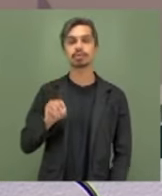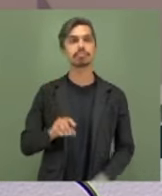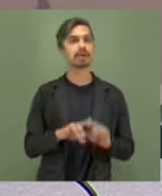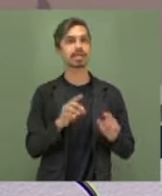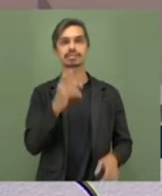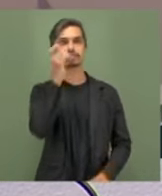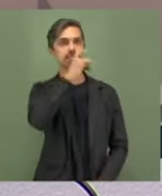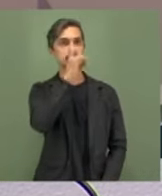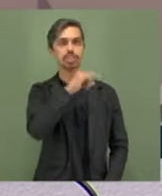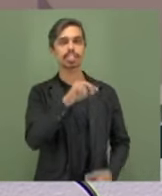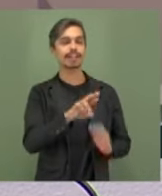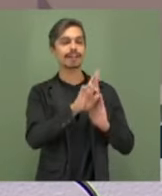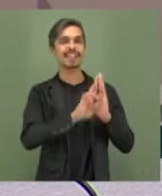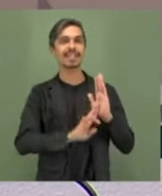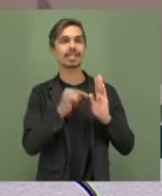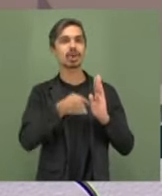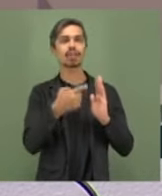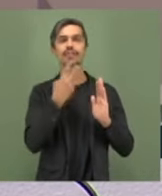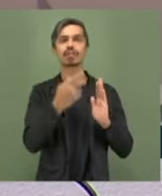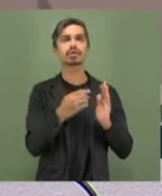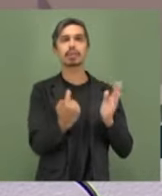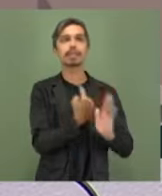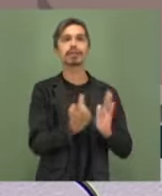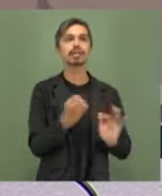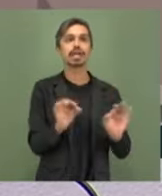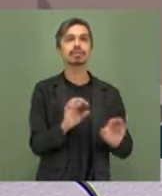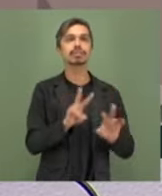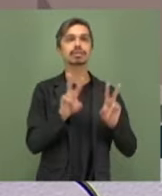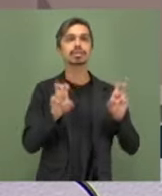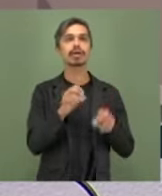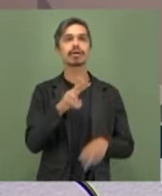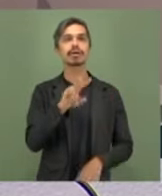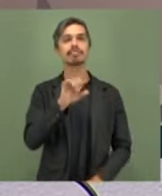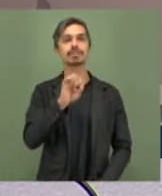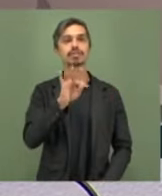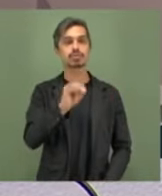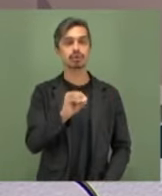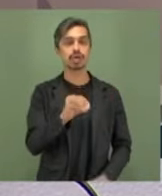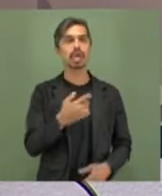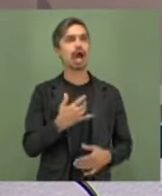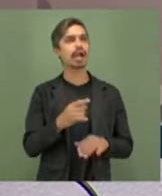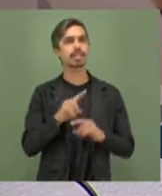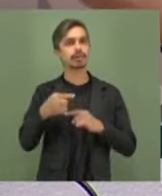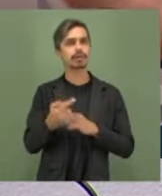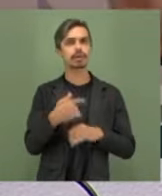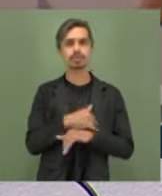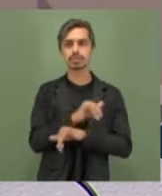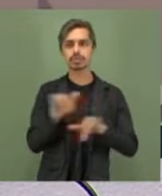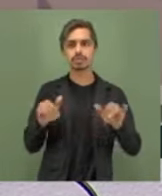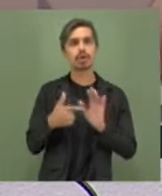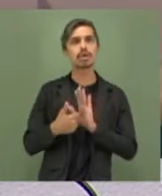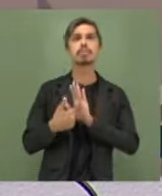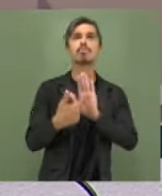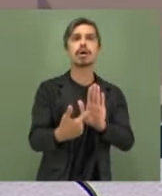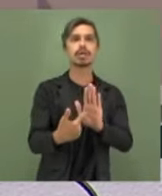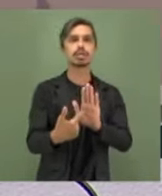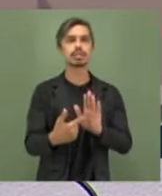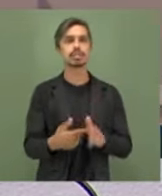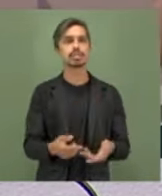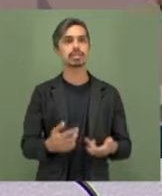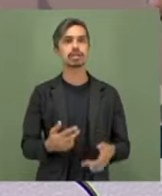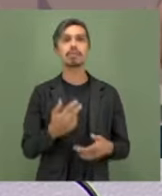a palavra visto. E eu tenho a prova desse interrogatório, tornei-a pública, dei até aos senadores, está público, não encontram lá,